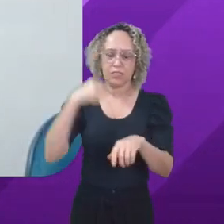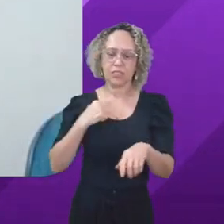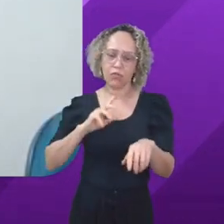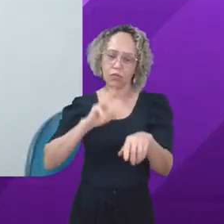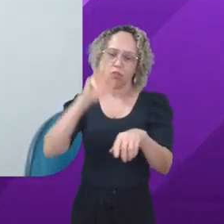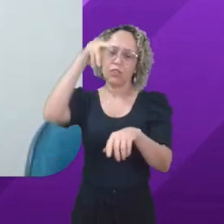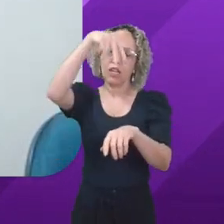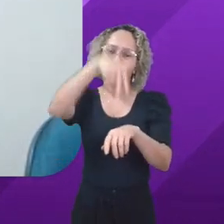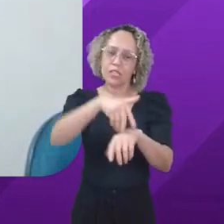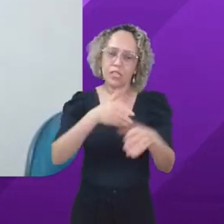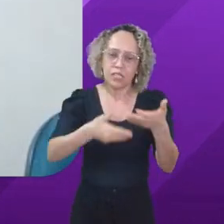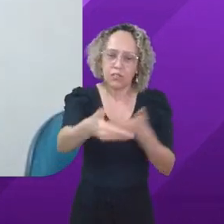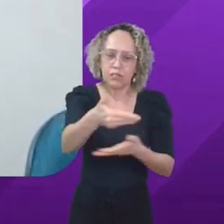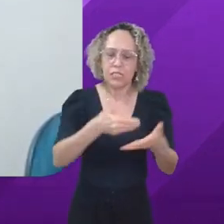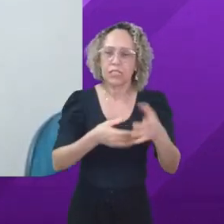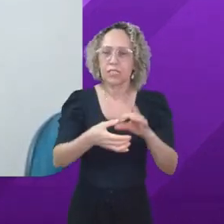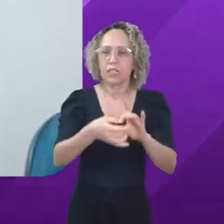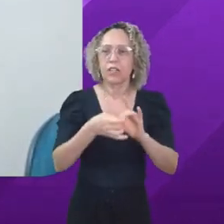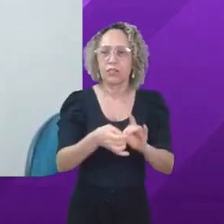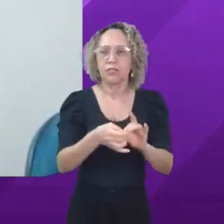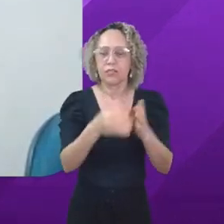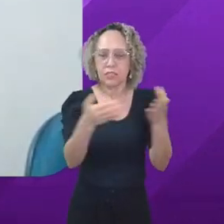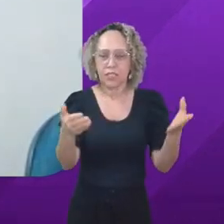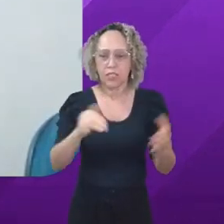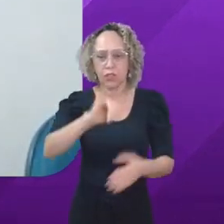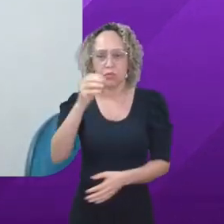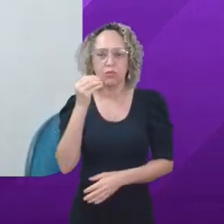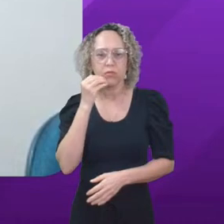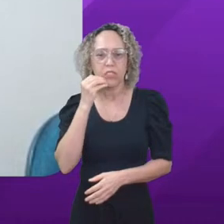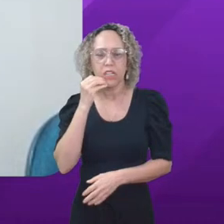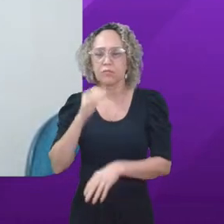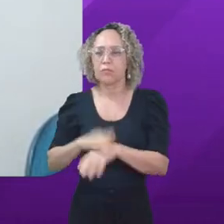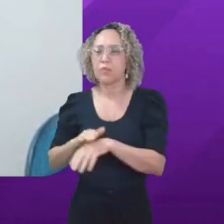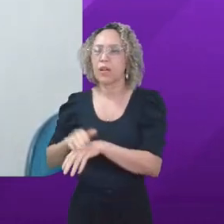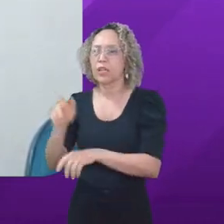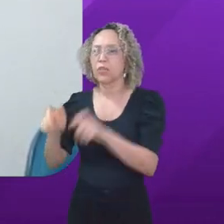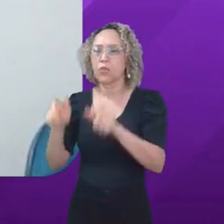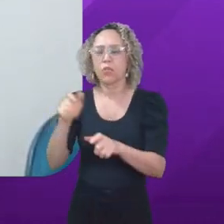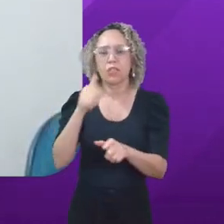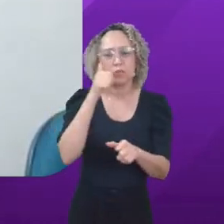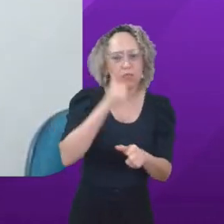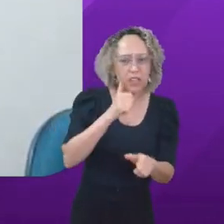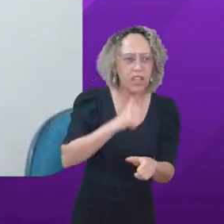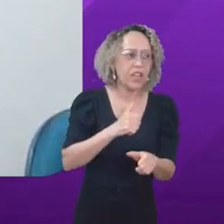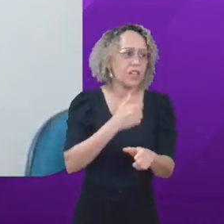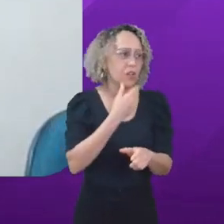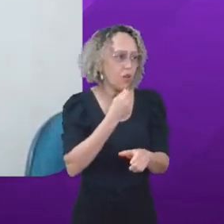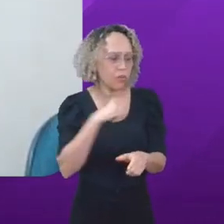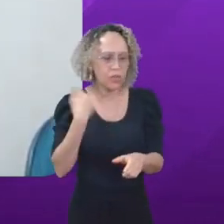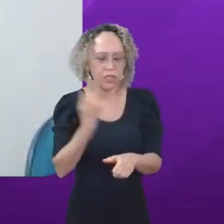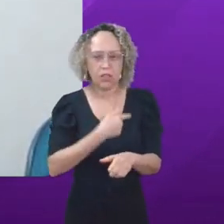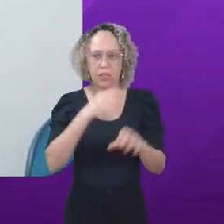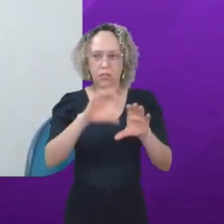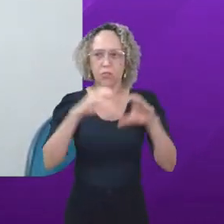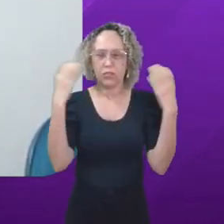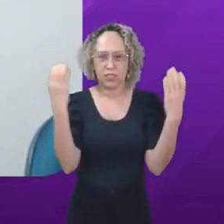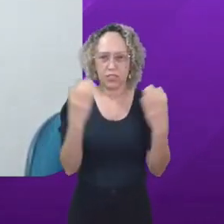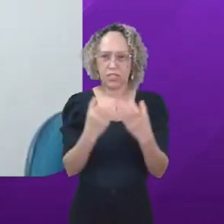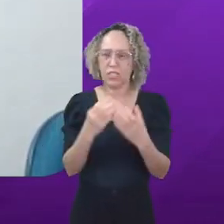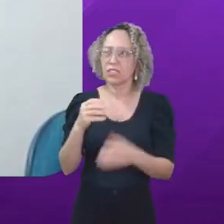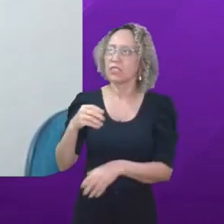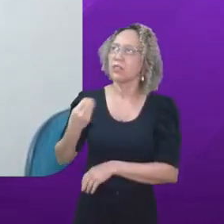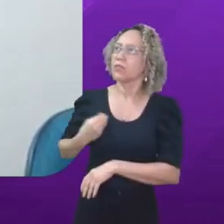me conectar com vocês, oportunidade para outras mulheres, para outros homens das nossas comunidades que estão aí nesse país